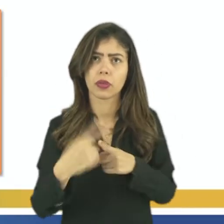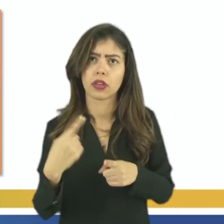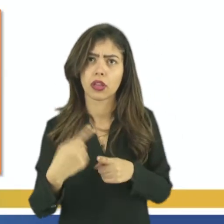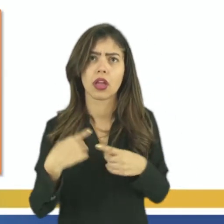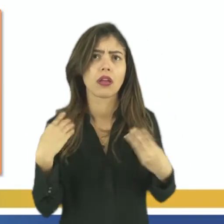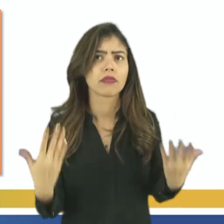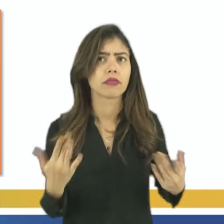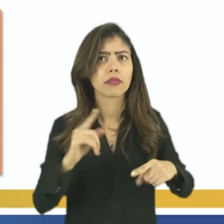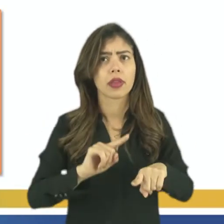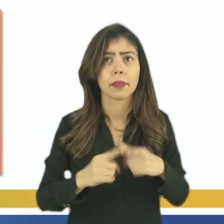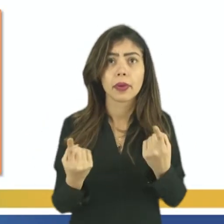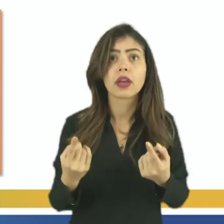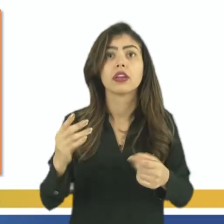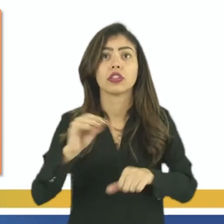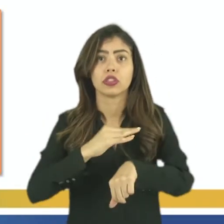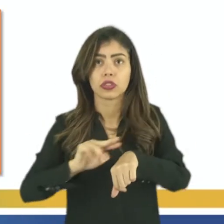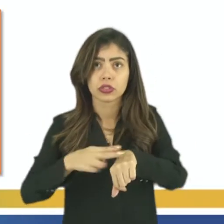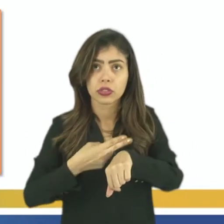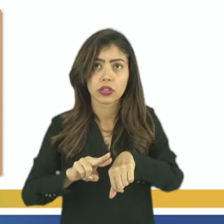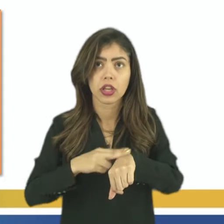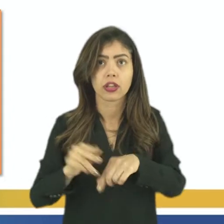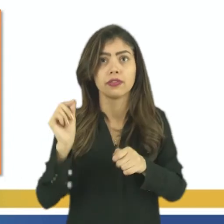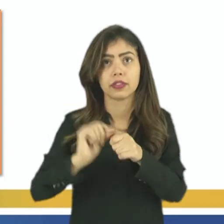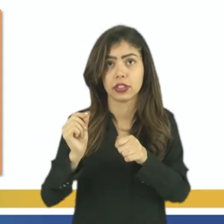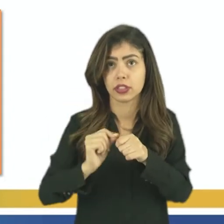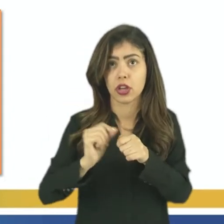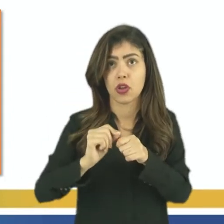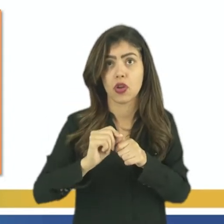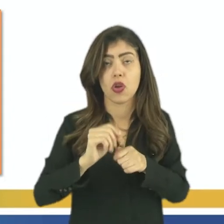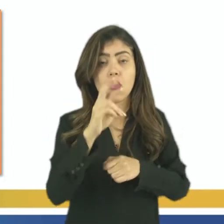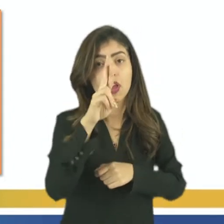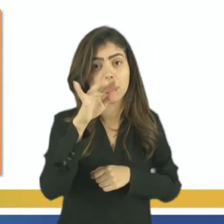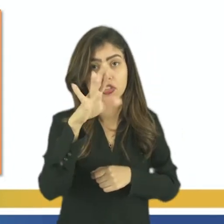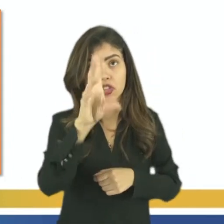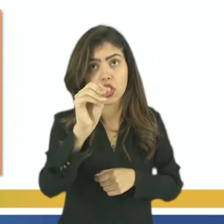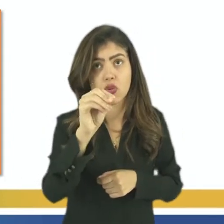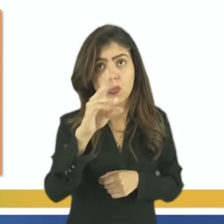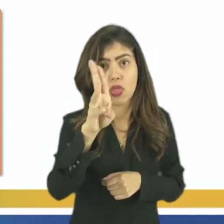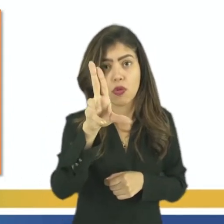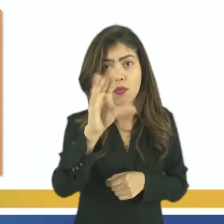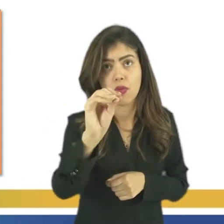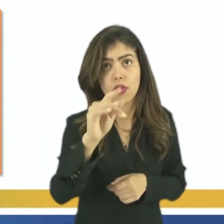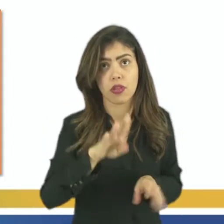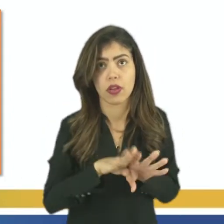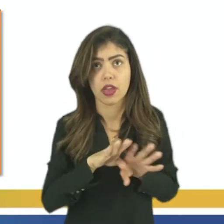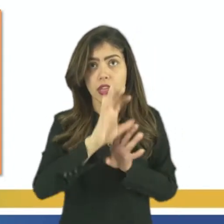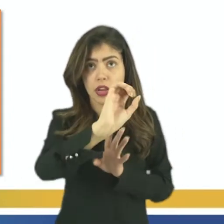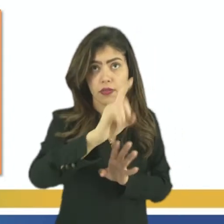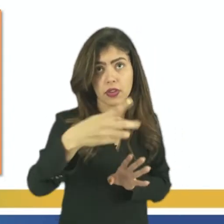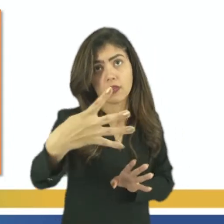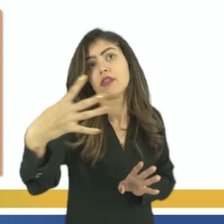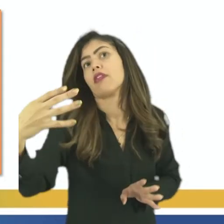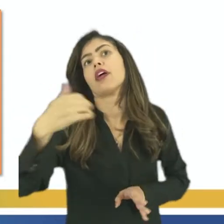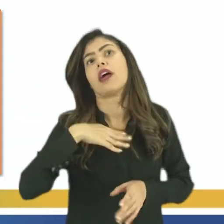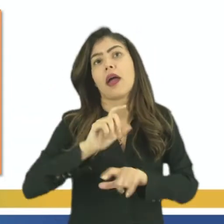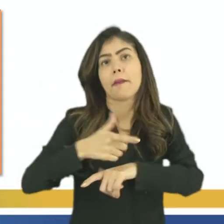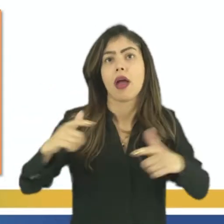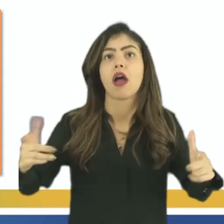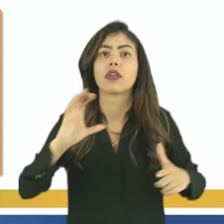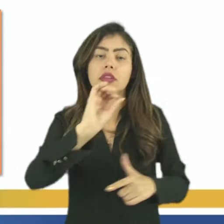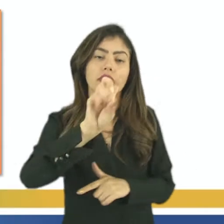portanto cacau gastou mais chocolate para fazer o recheio do bolo pois 0,444 é um número decimal